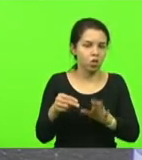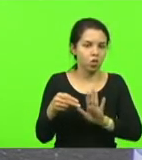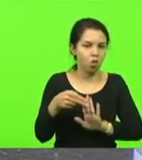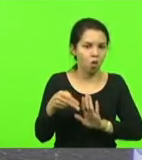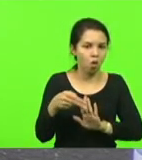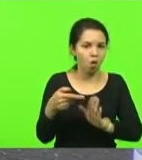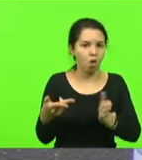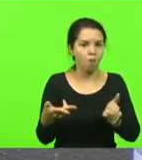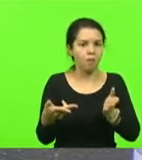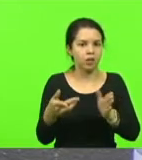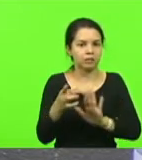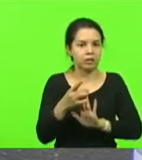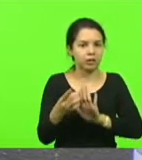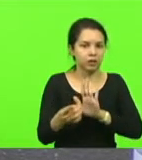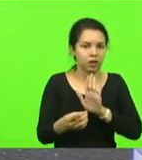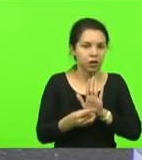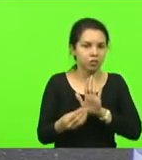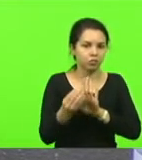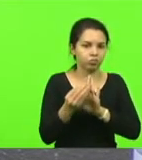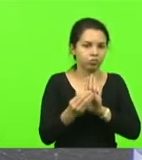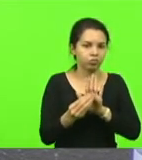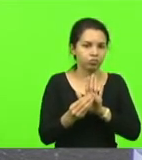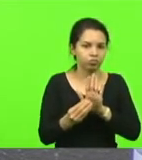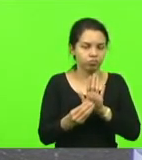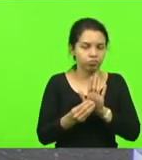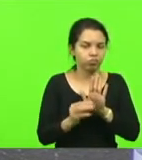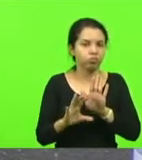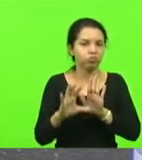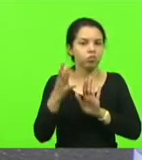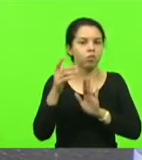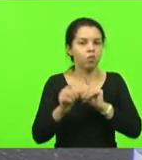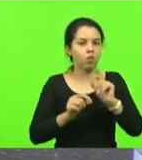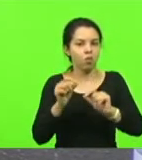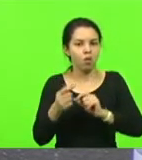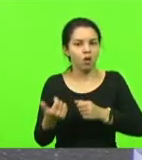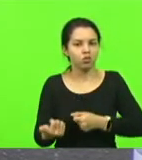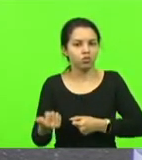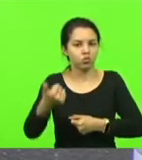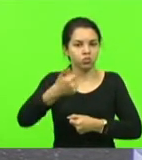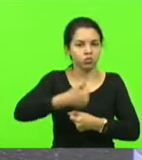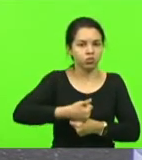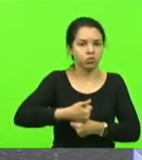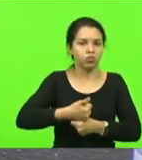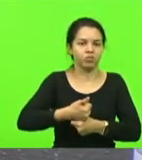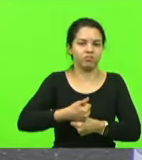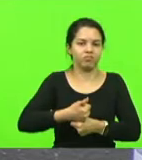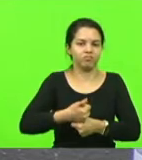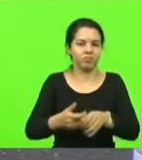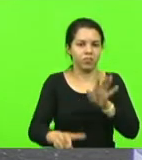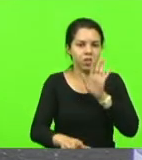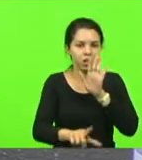decretos, que acaba substituindo as leis que foram aqui